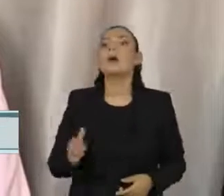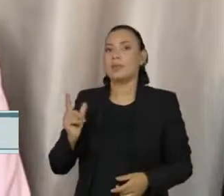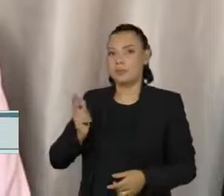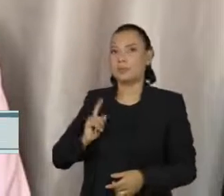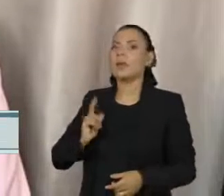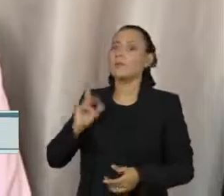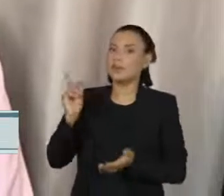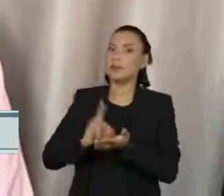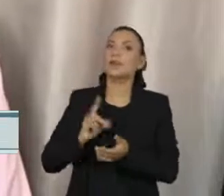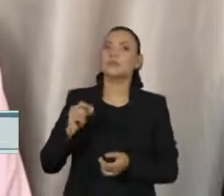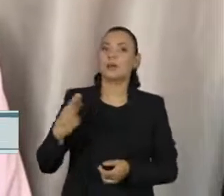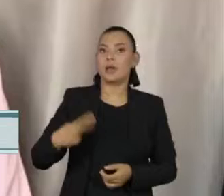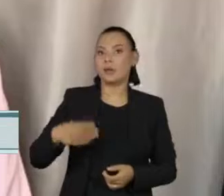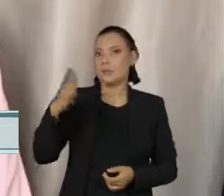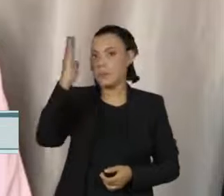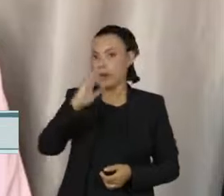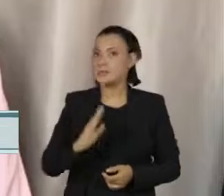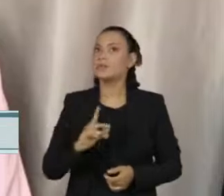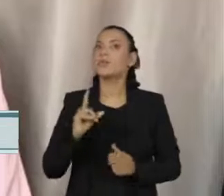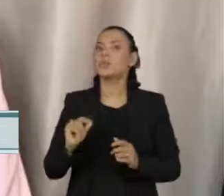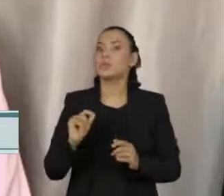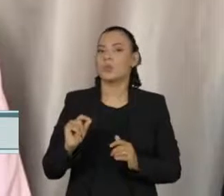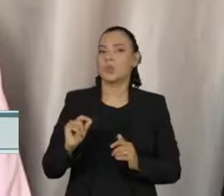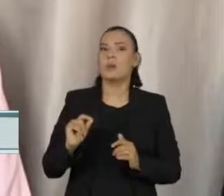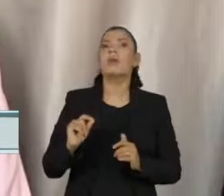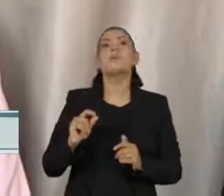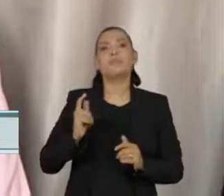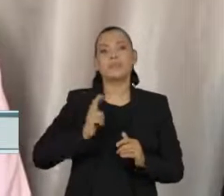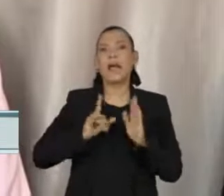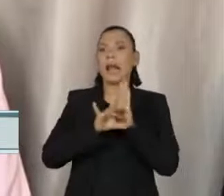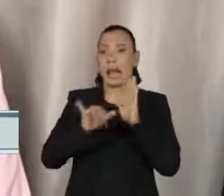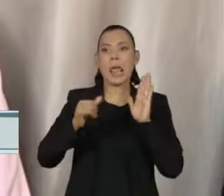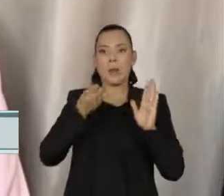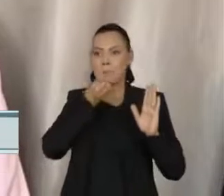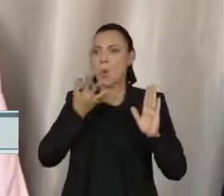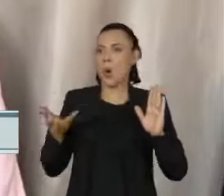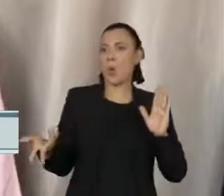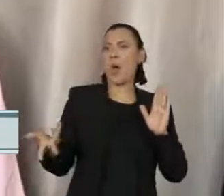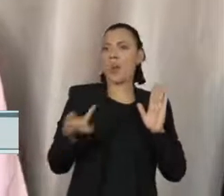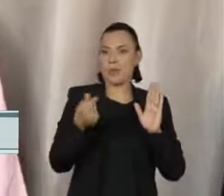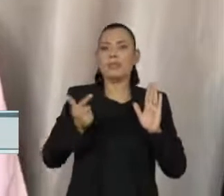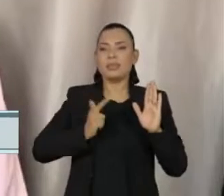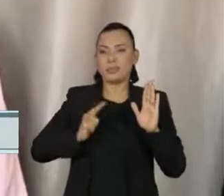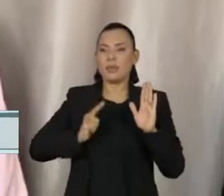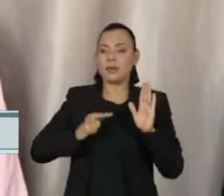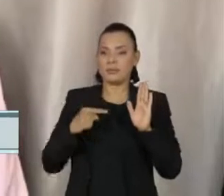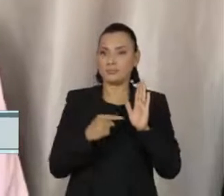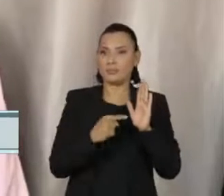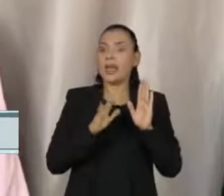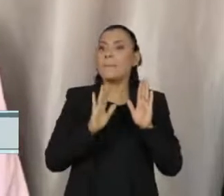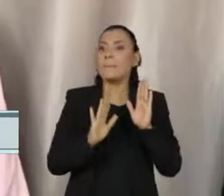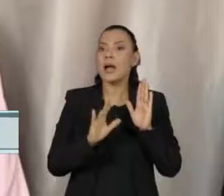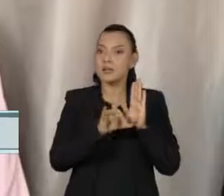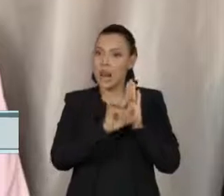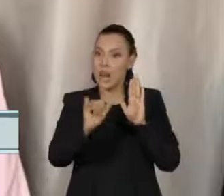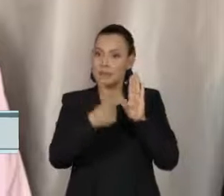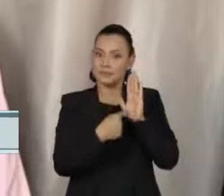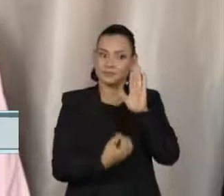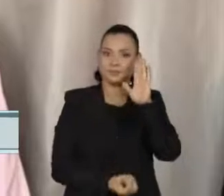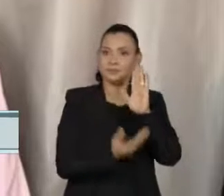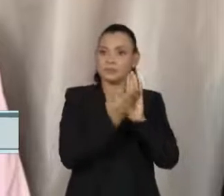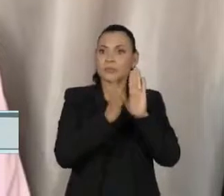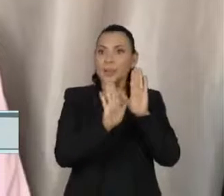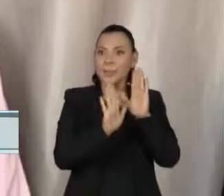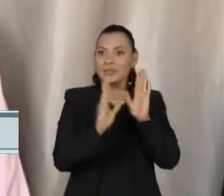muito avançado no que concerne, no que diz respeito à legislação. O que a gente precisa é tirar a legislação do papel